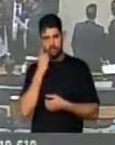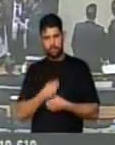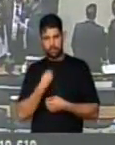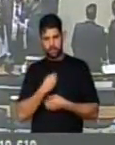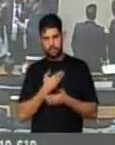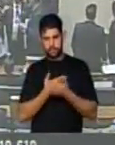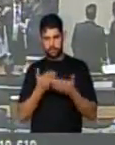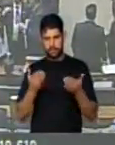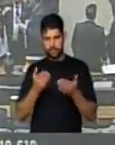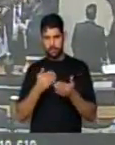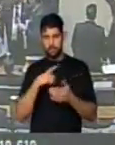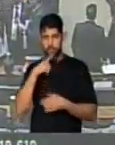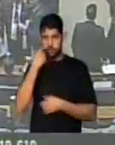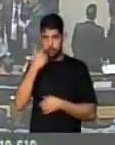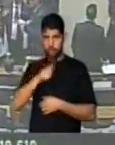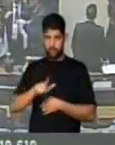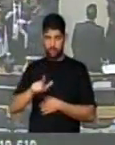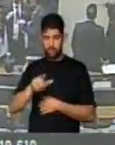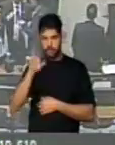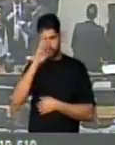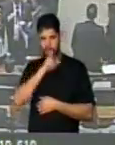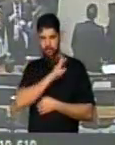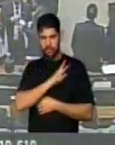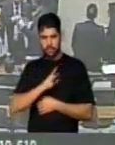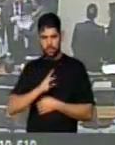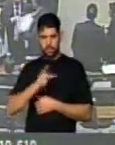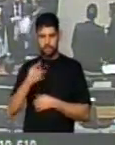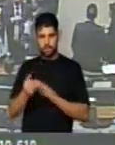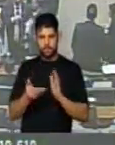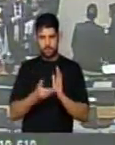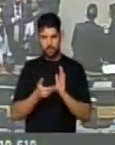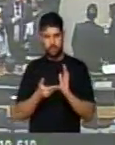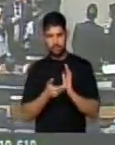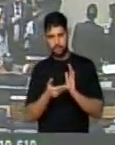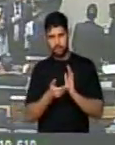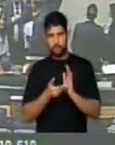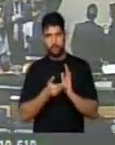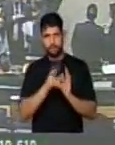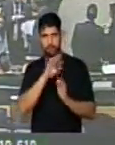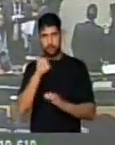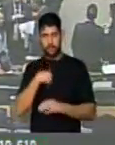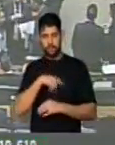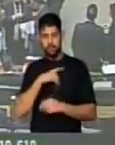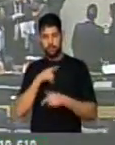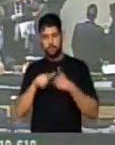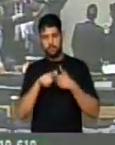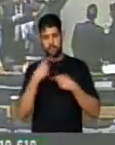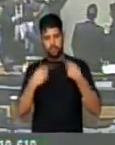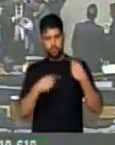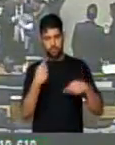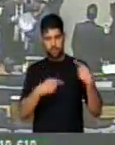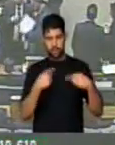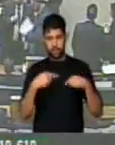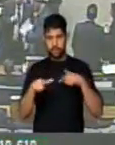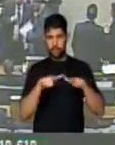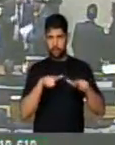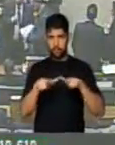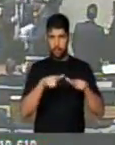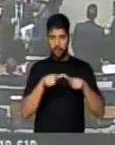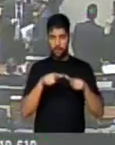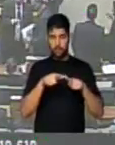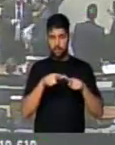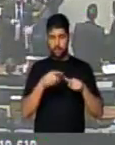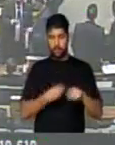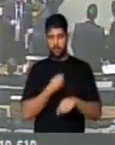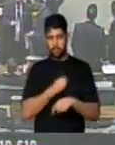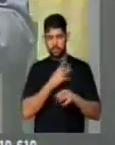deputados, mais uma vez, senhor presidente, esta casa vai deliberar